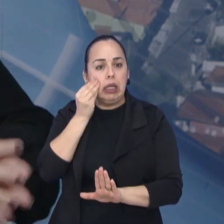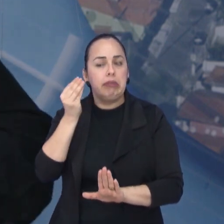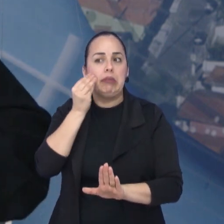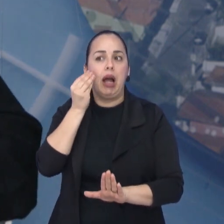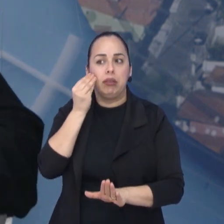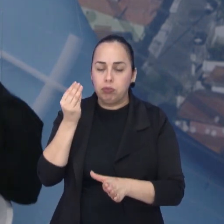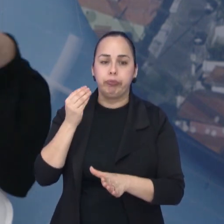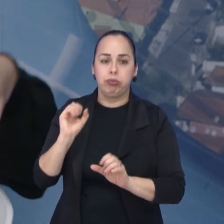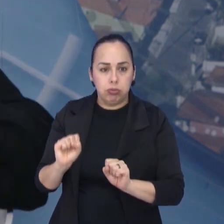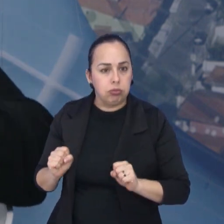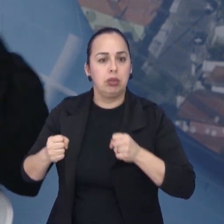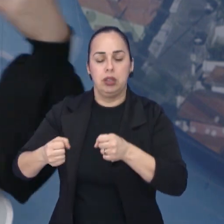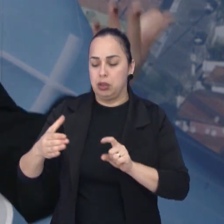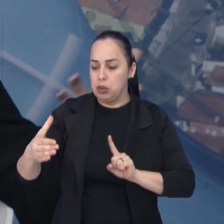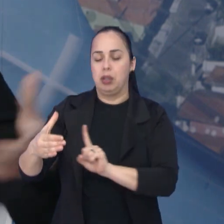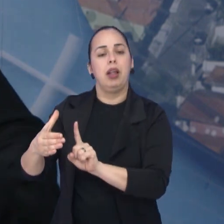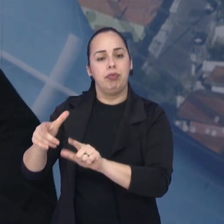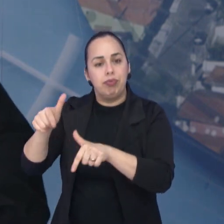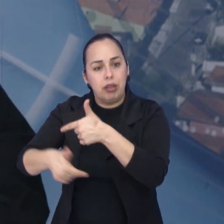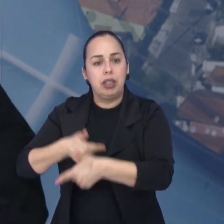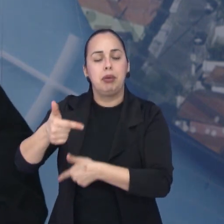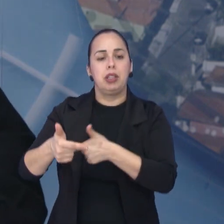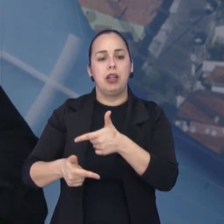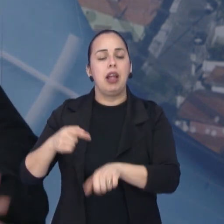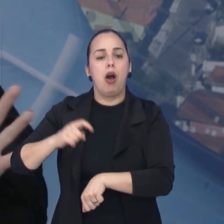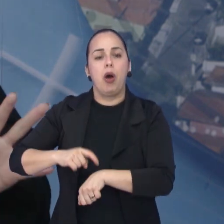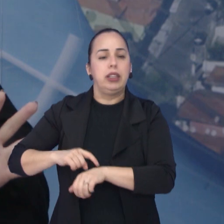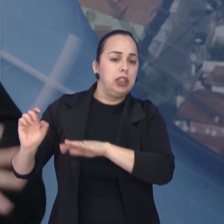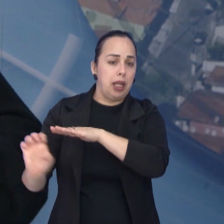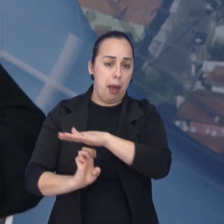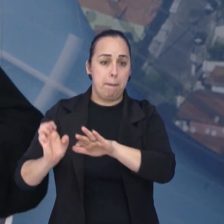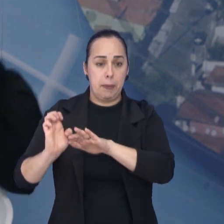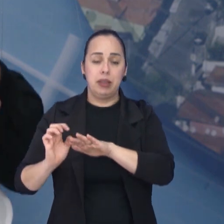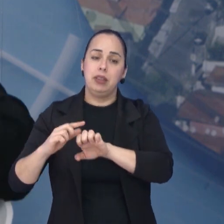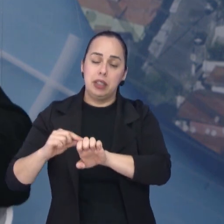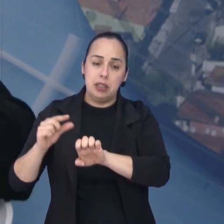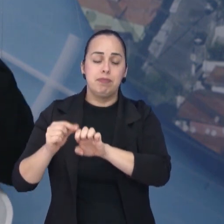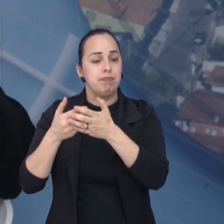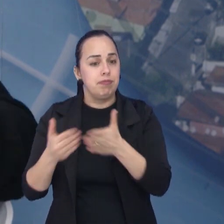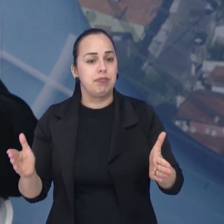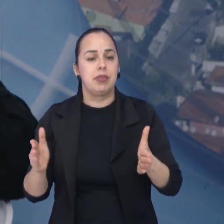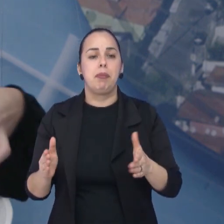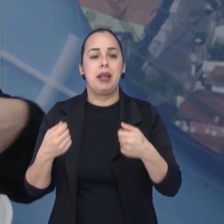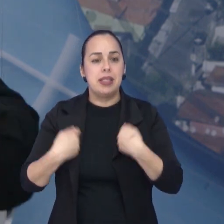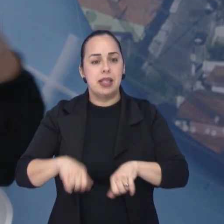encaixar melhor no mercado, ou seja, na hora de empreender. E aí é preciso realmente reforçar isso, né? A gente chegar cada